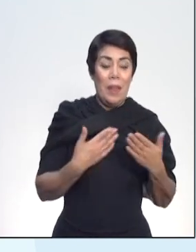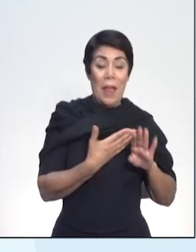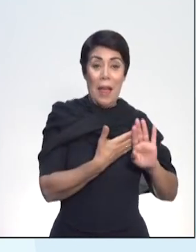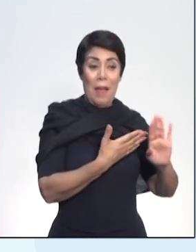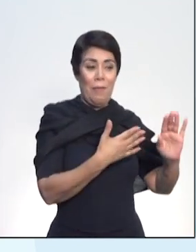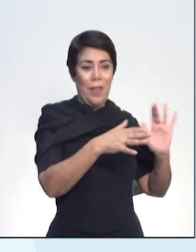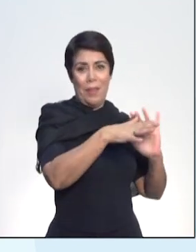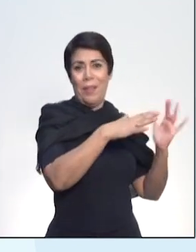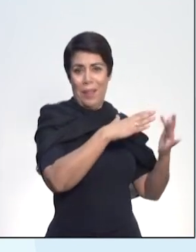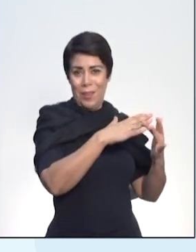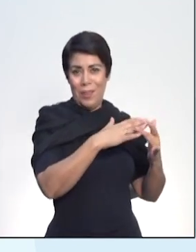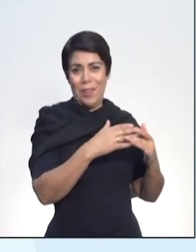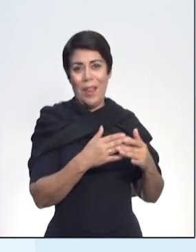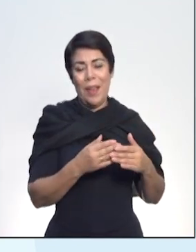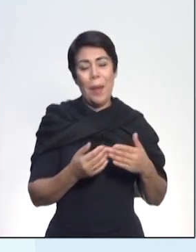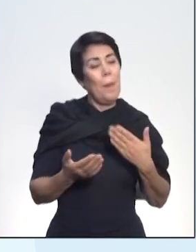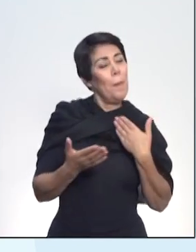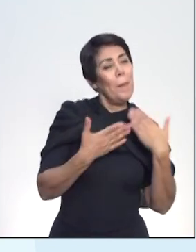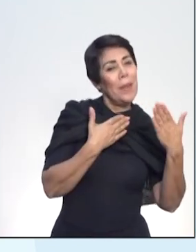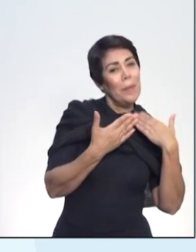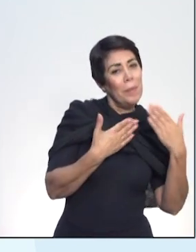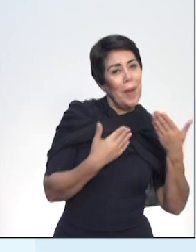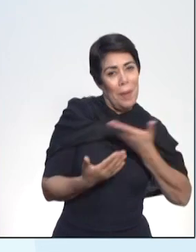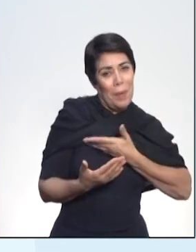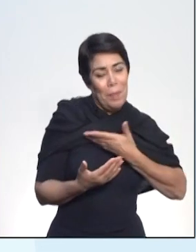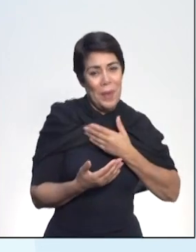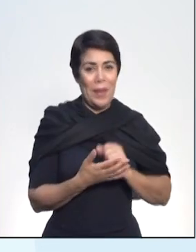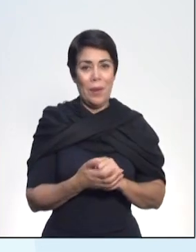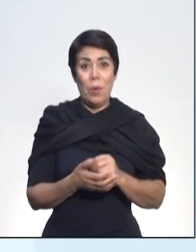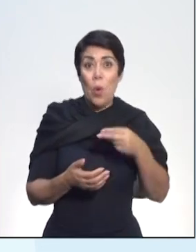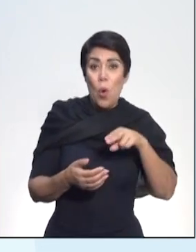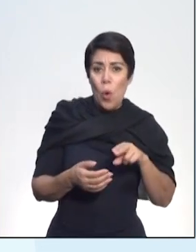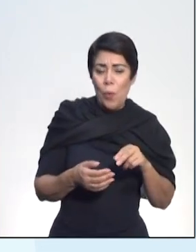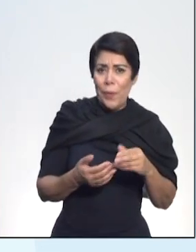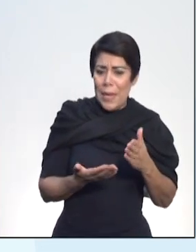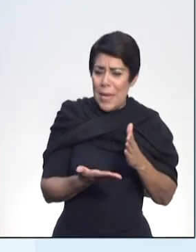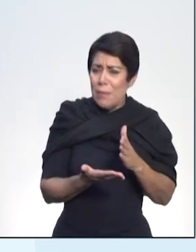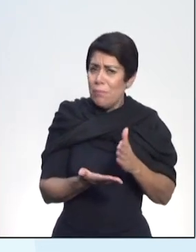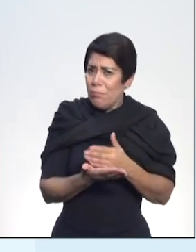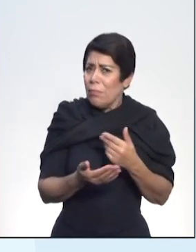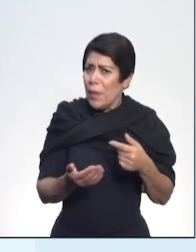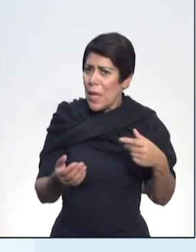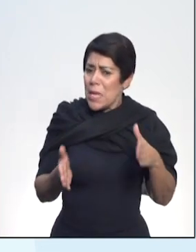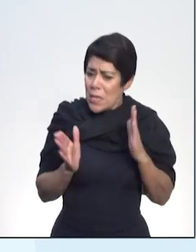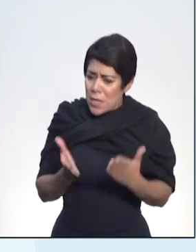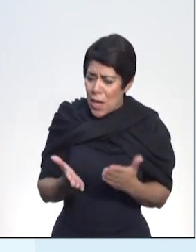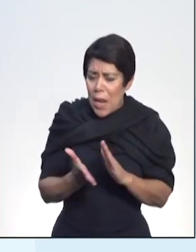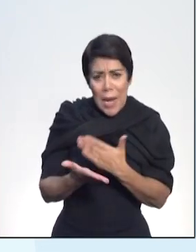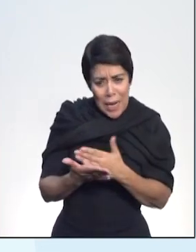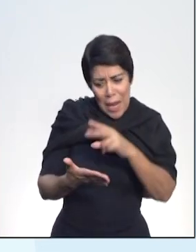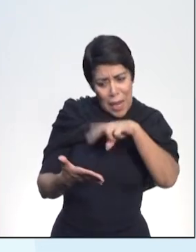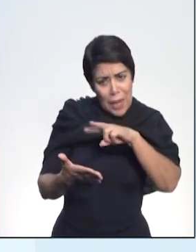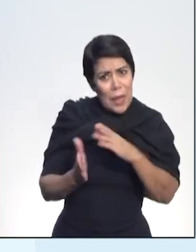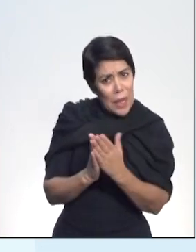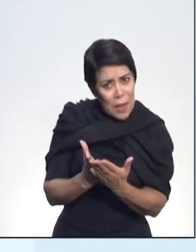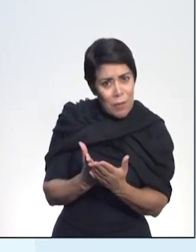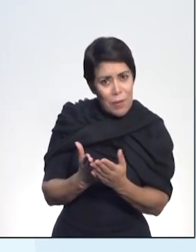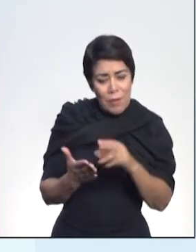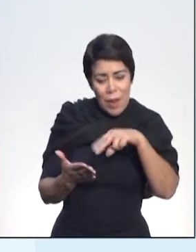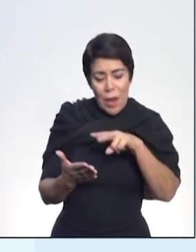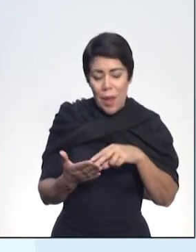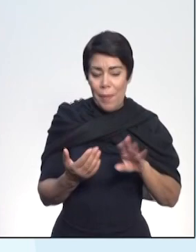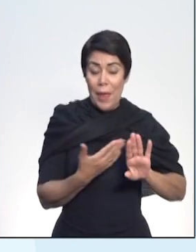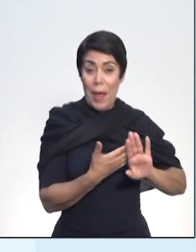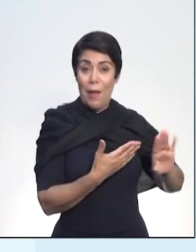sociais do que ler um livro que muitas vezes exige uma concentração muito maior do que aquela que eu